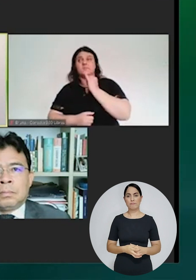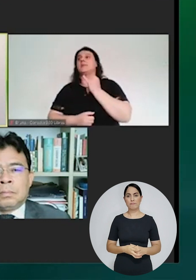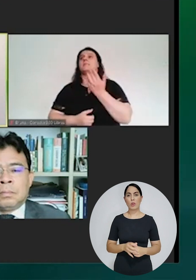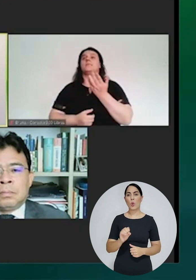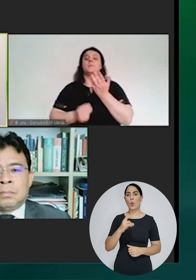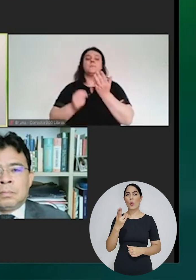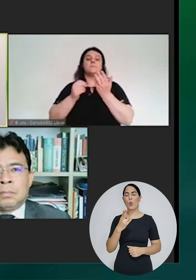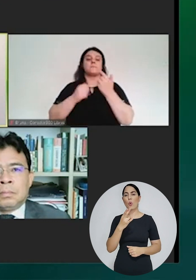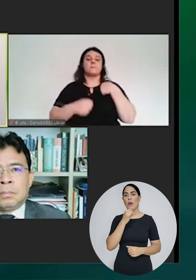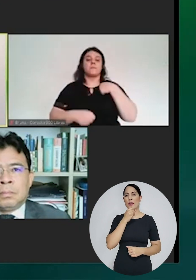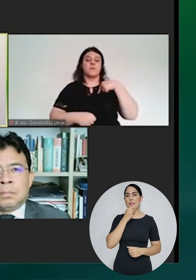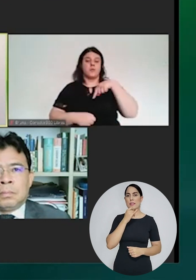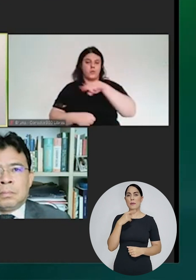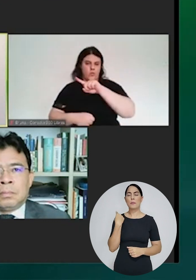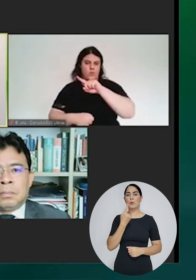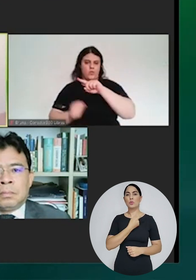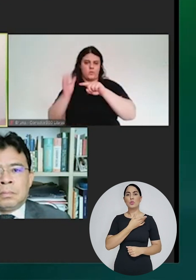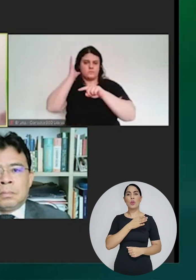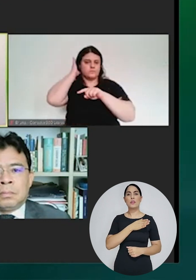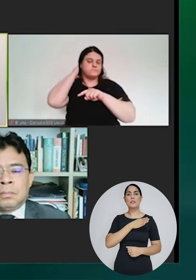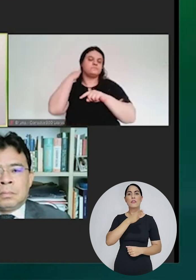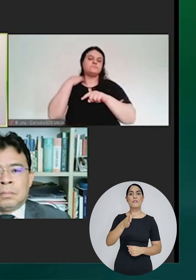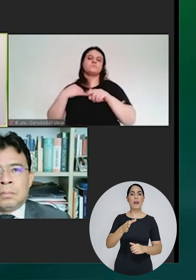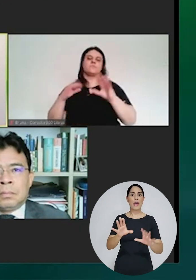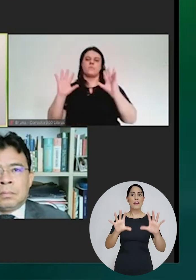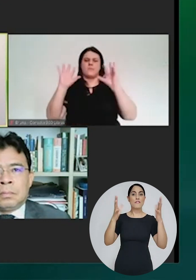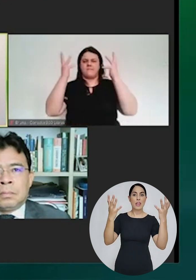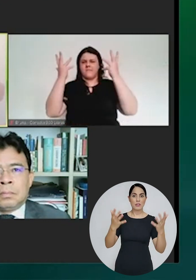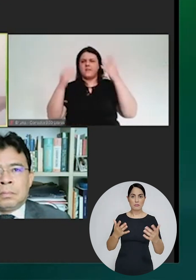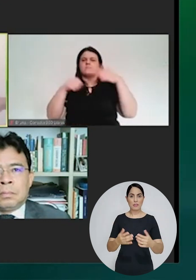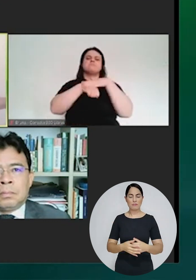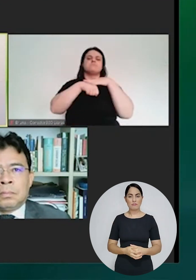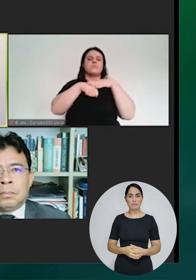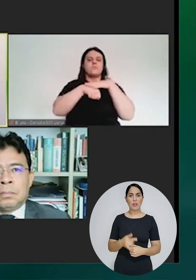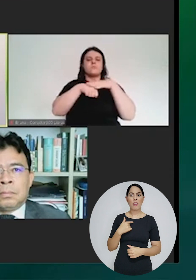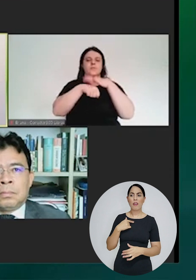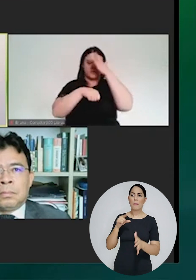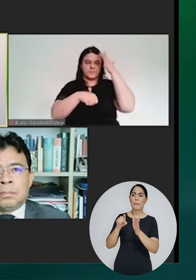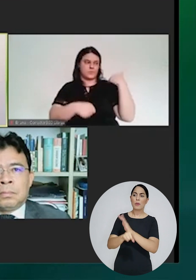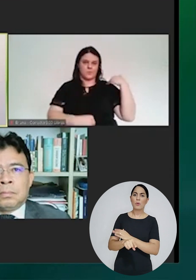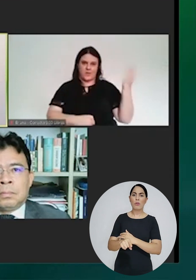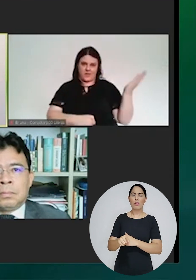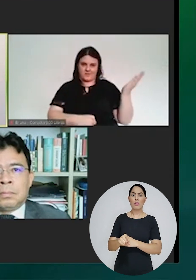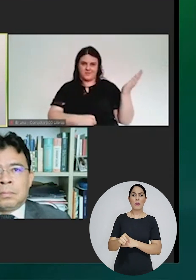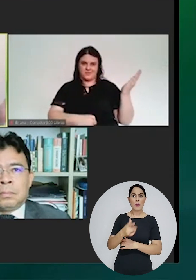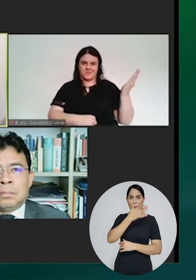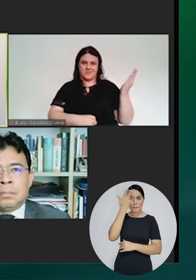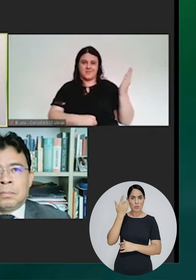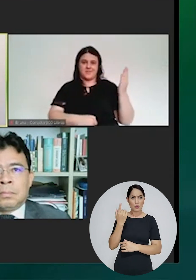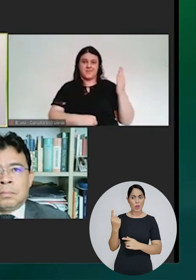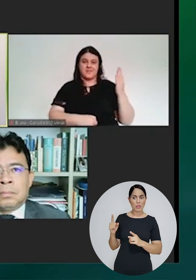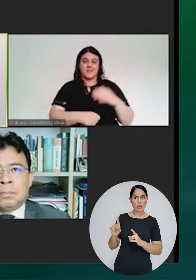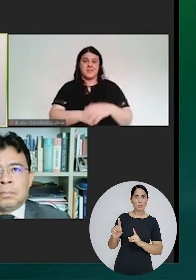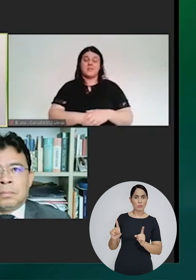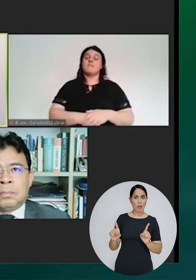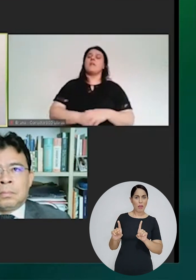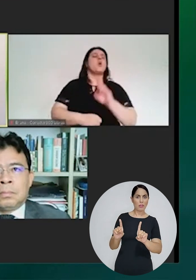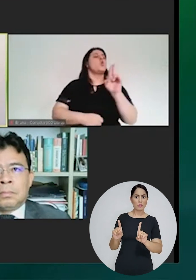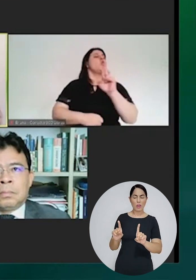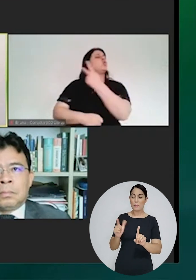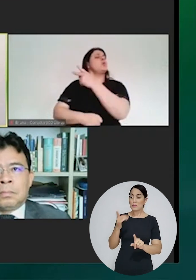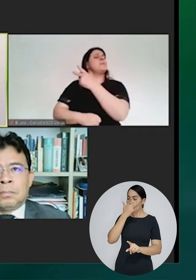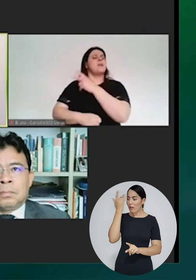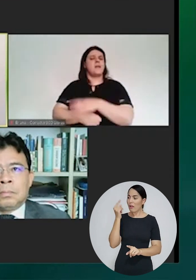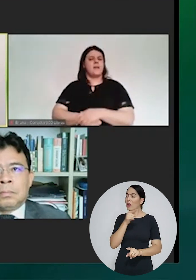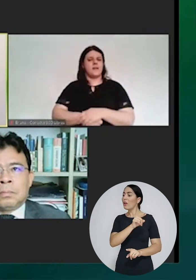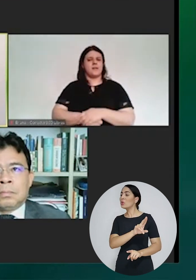vai num evento e conversam com quem está do nosso lado e falam, qual é o nome dela, qual é o